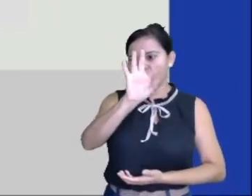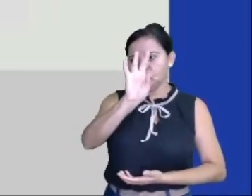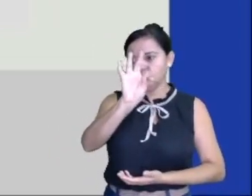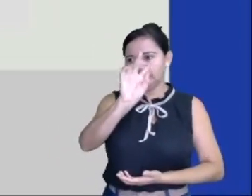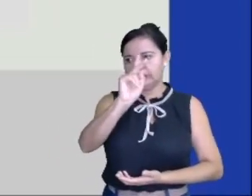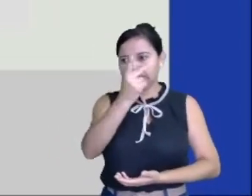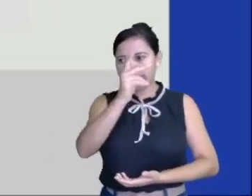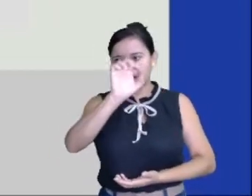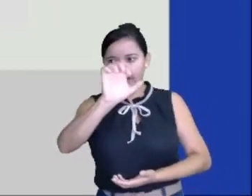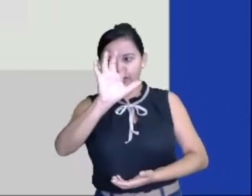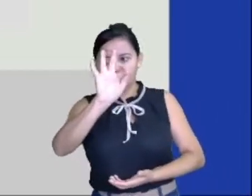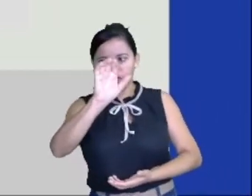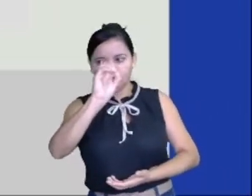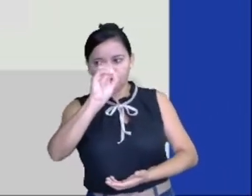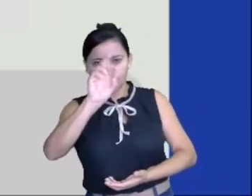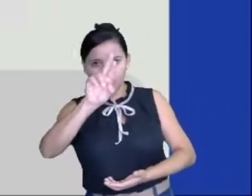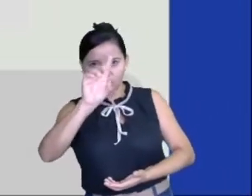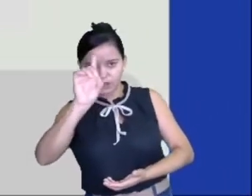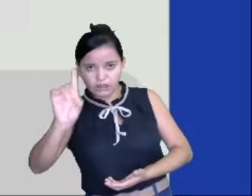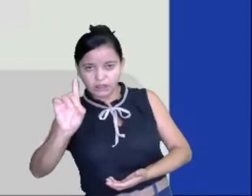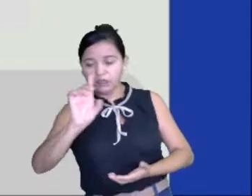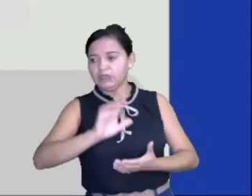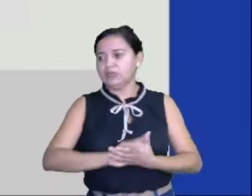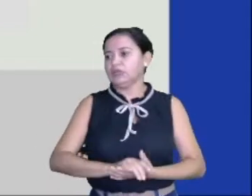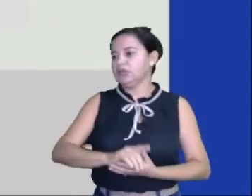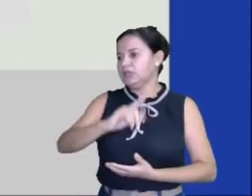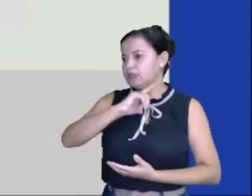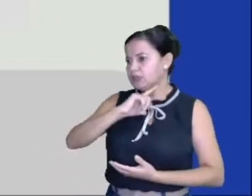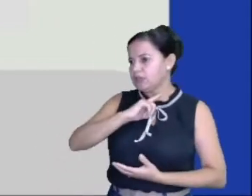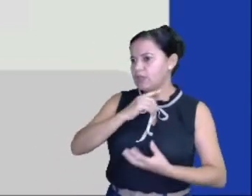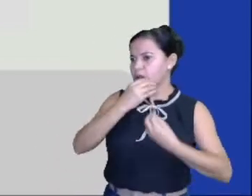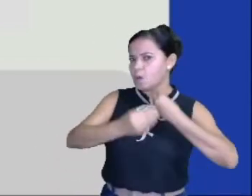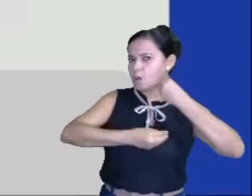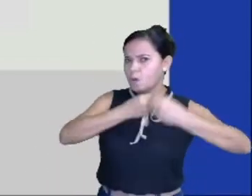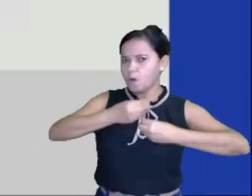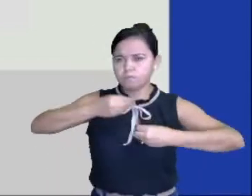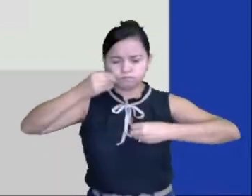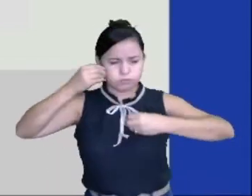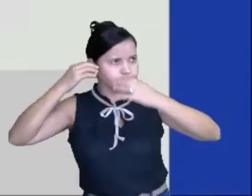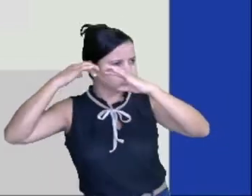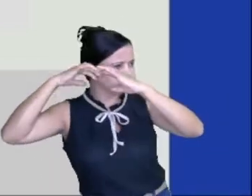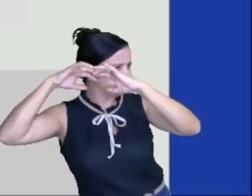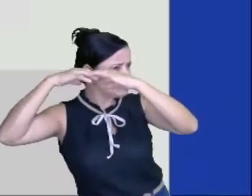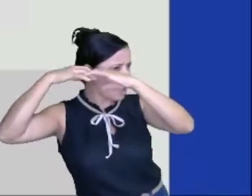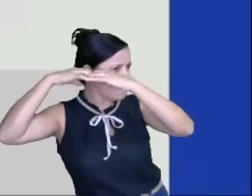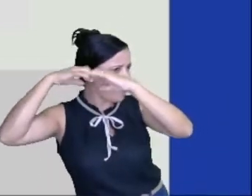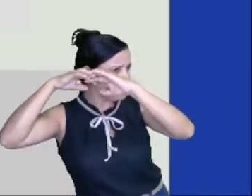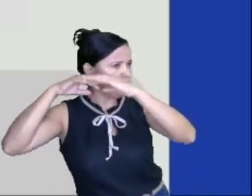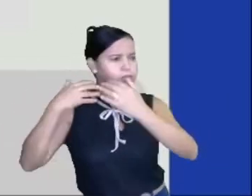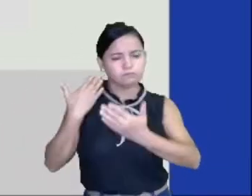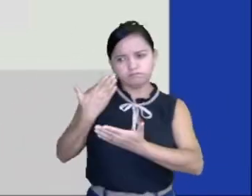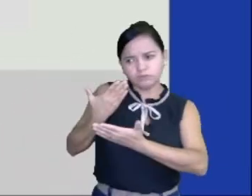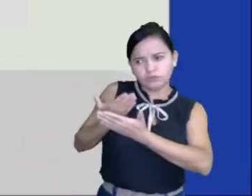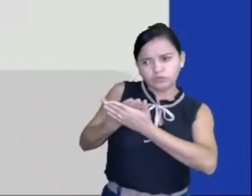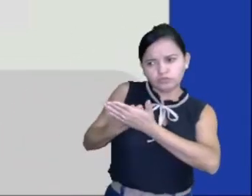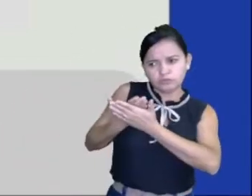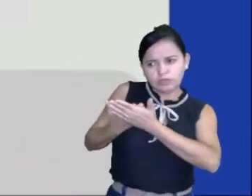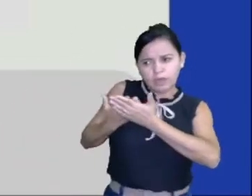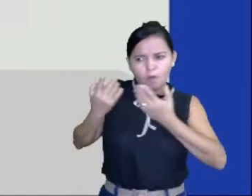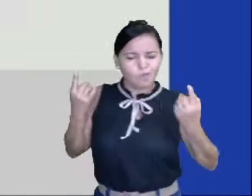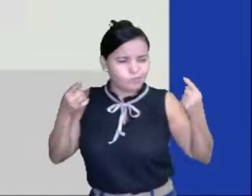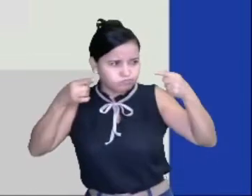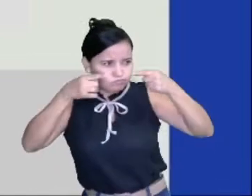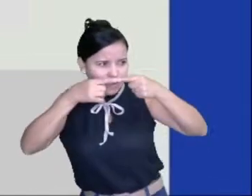como mensurar, ele teve como justamente fazer inferências, conjecturar coisas que não iam ao encontro